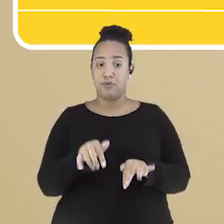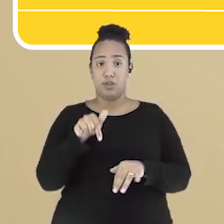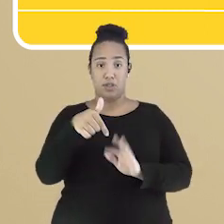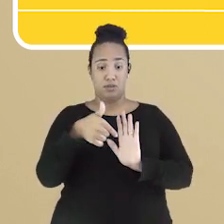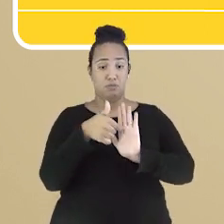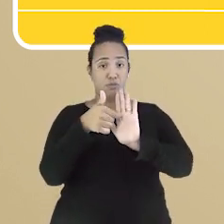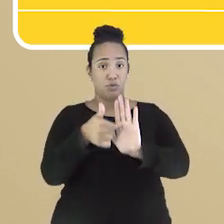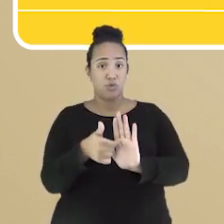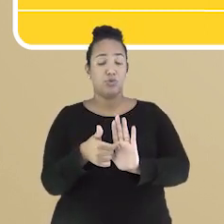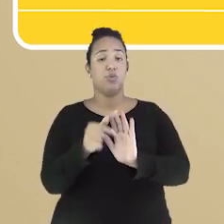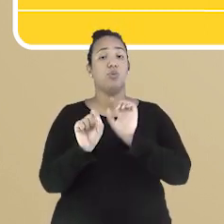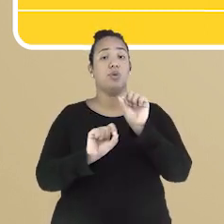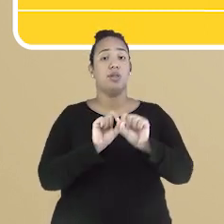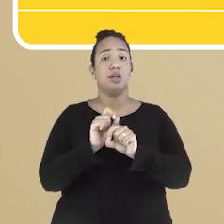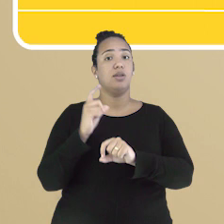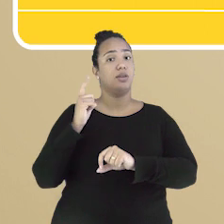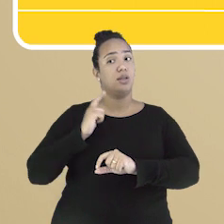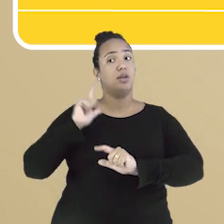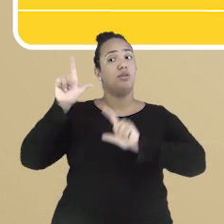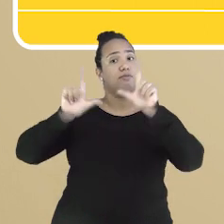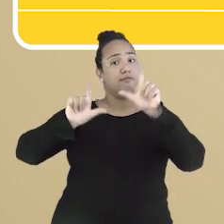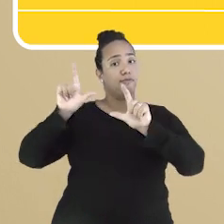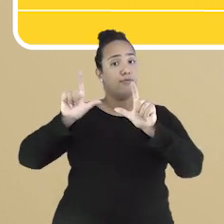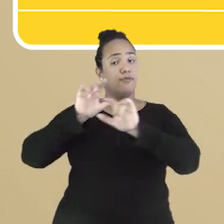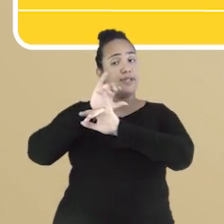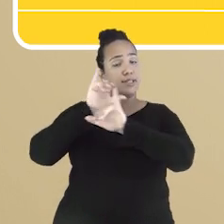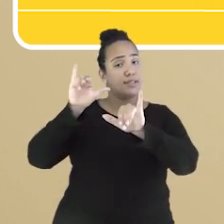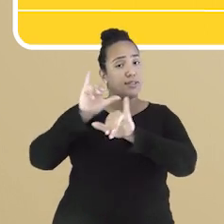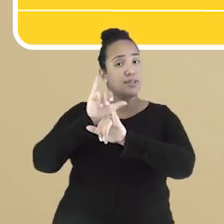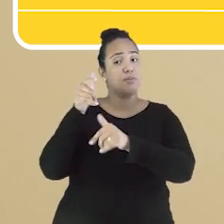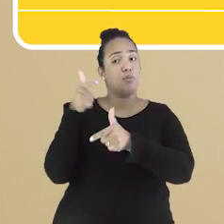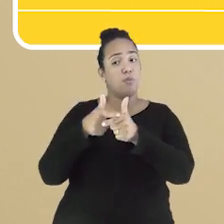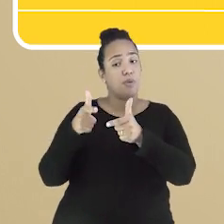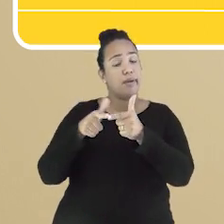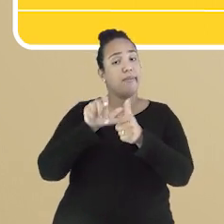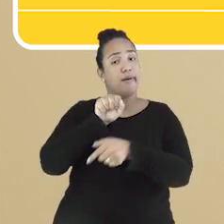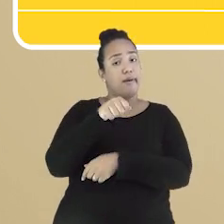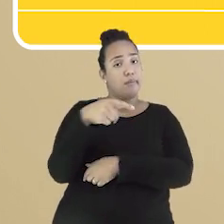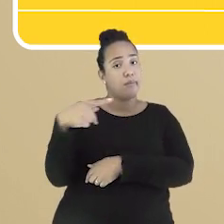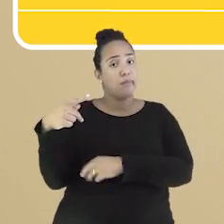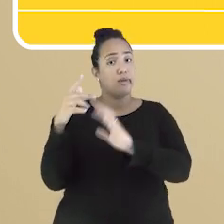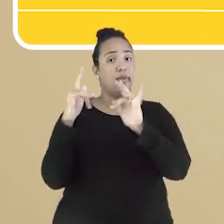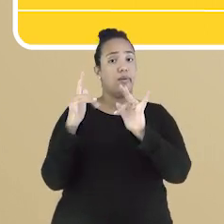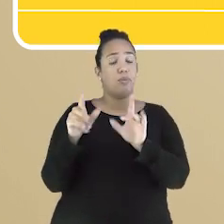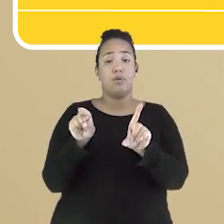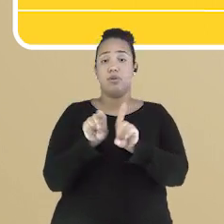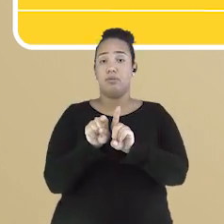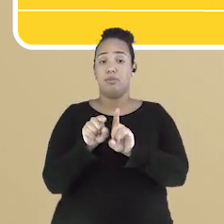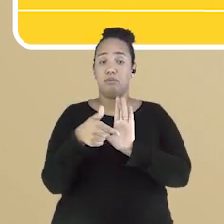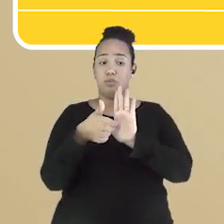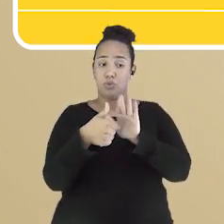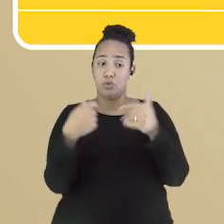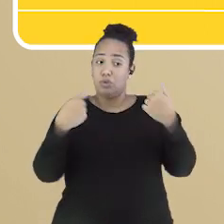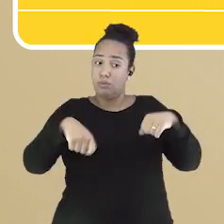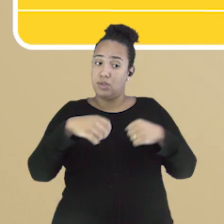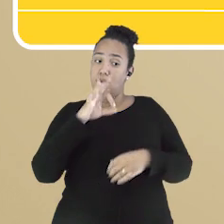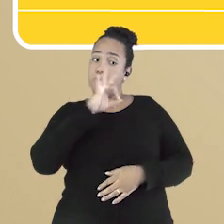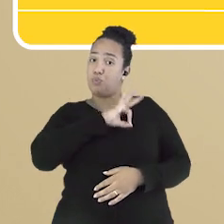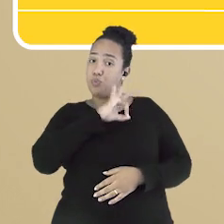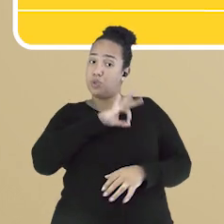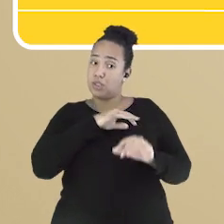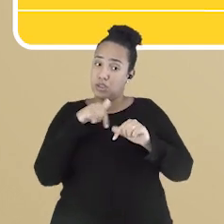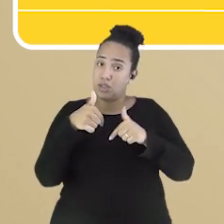foi destacando casos noticiados, dados, problemas de aplicativos de namoro e destacou a necessidade de ações policiais